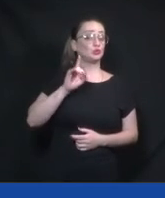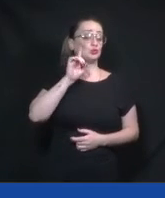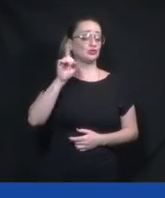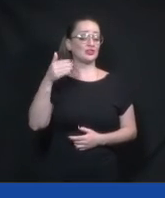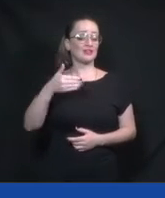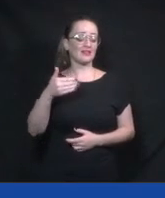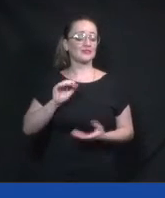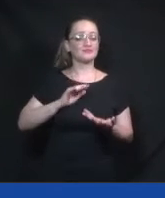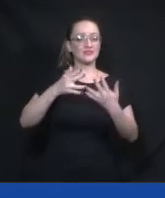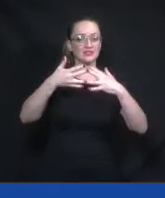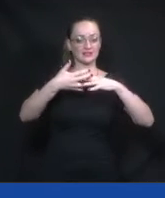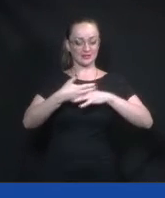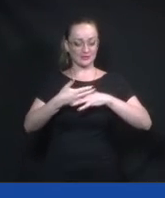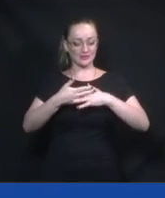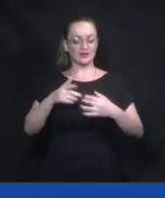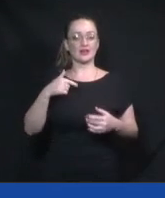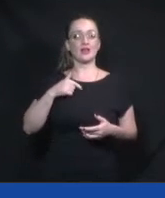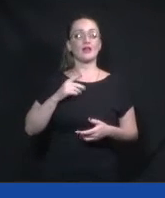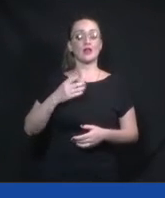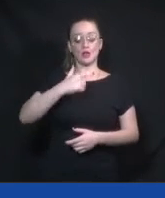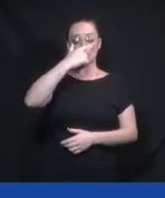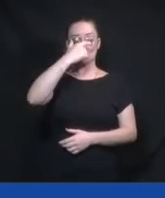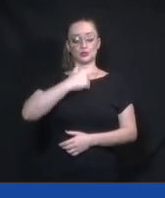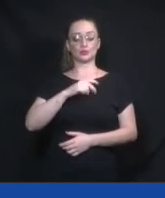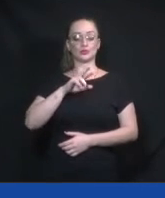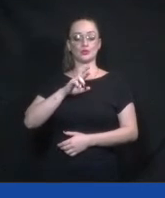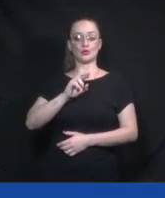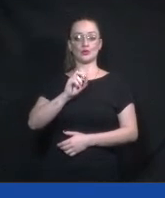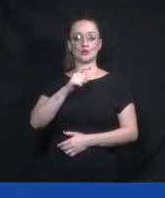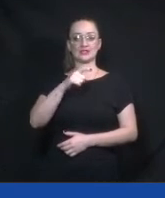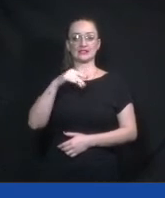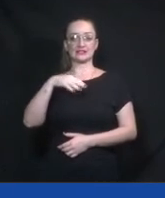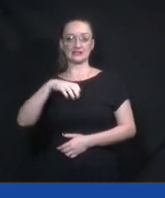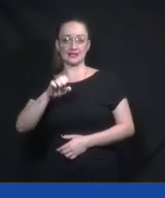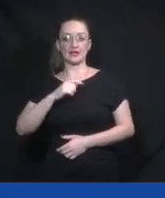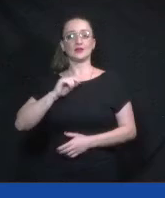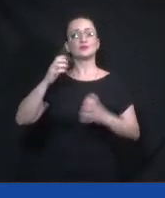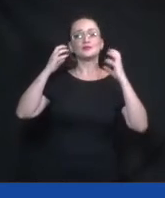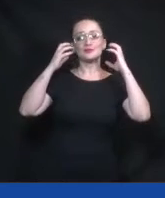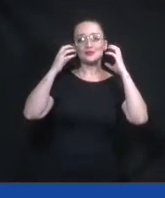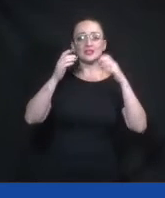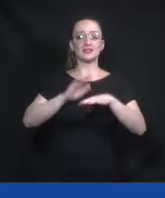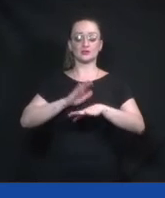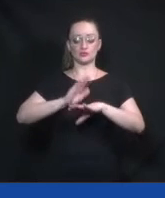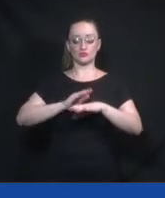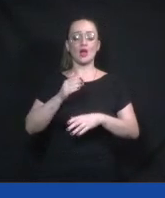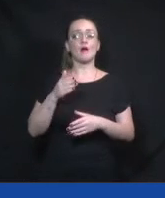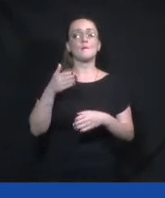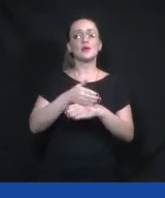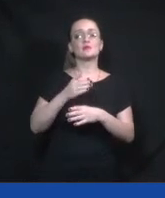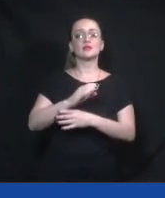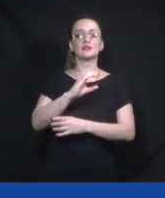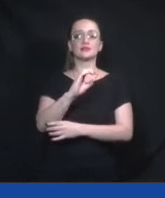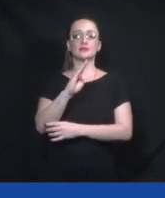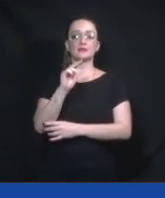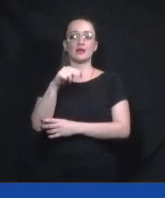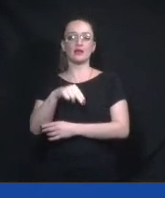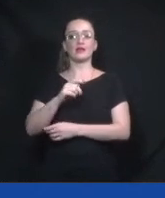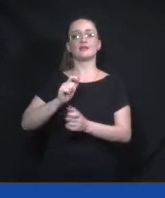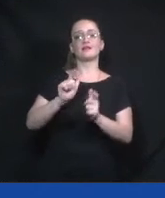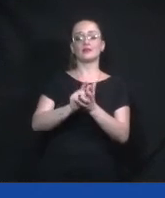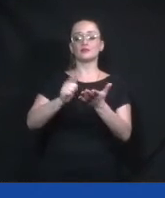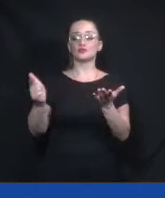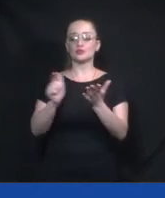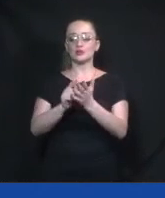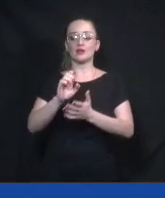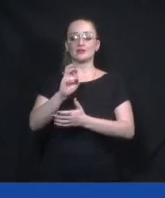Cidadania em Cena. Eu sou Roxane Ré, jornalista, radialista, já passei pela CBN, Estadão, Rádio TV Cultura, agora estou